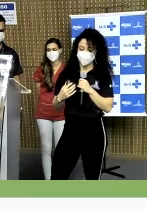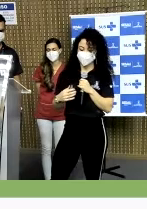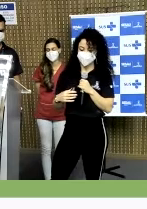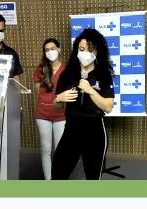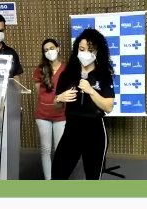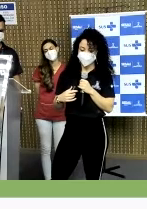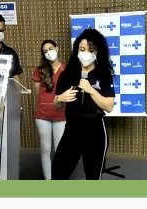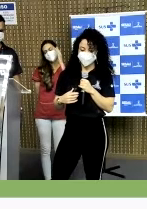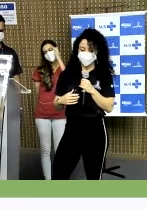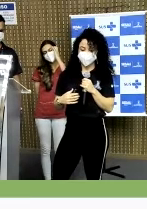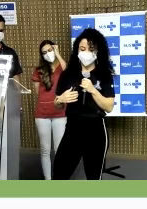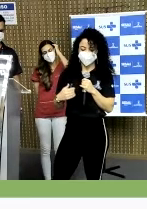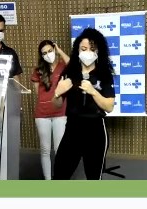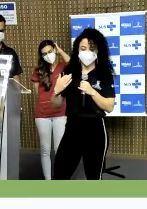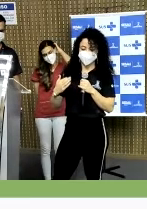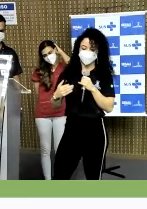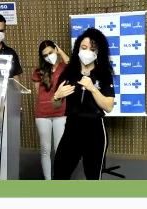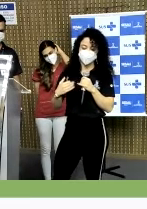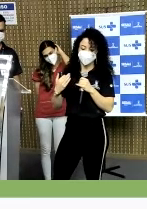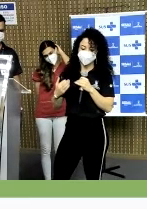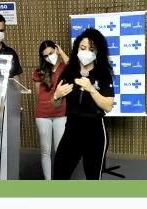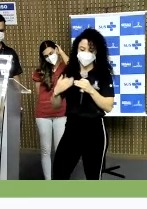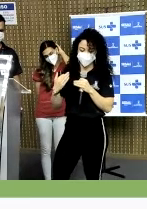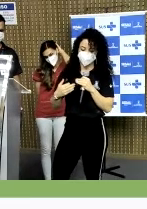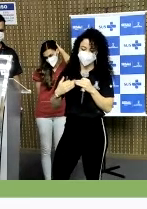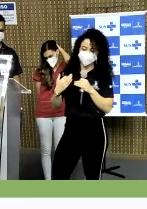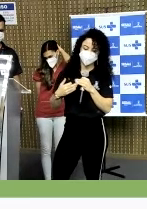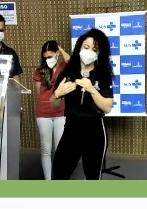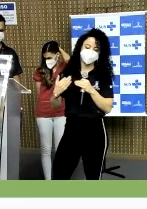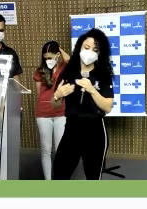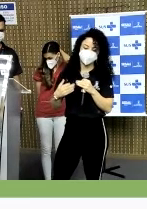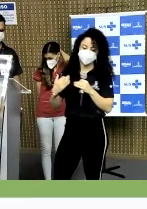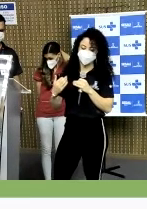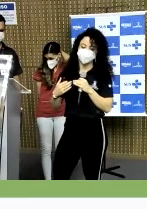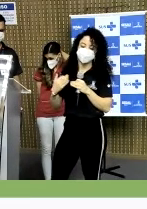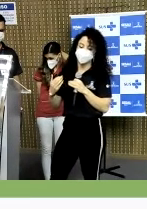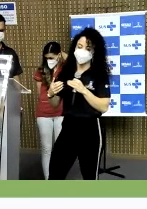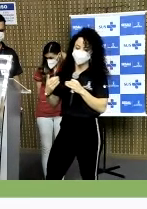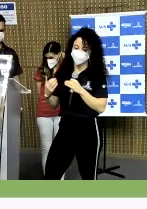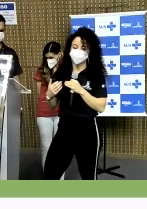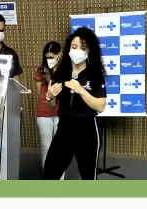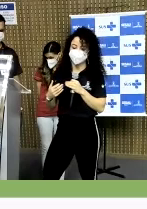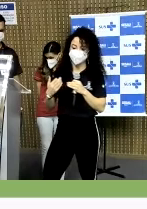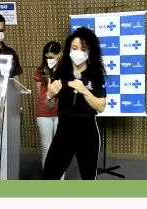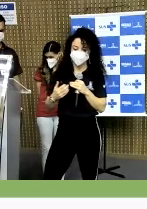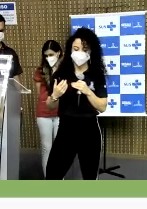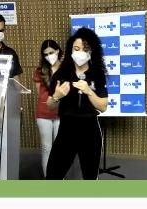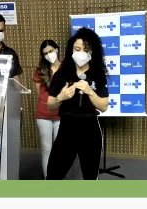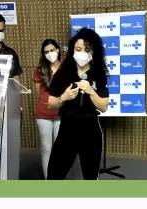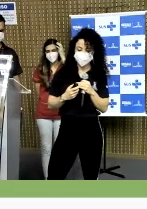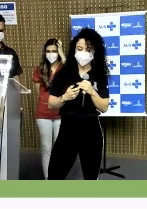que foi conversado para ser, de outra forma, a partir de agora, ser preenchido, identificado, para a gente conseguir